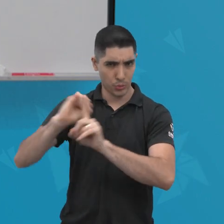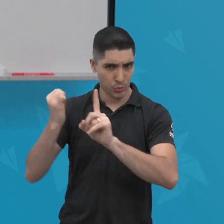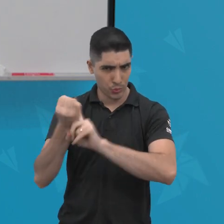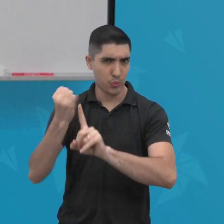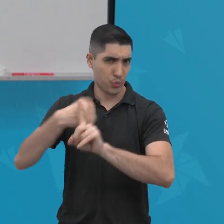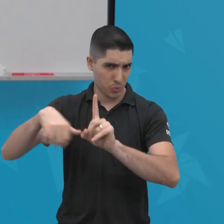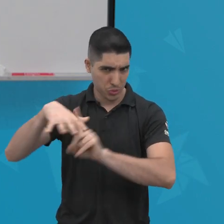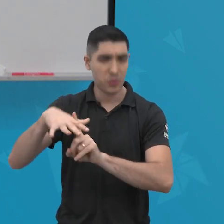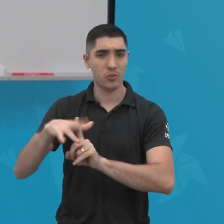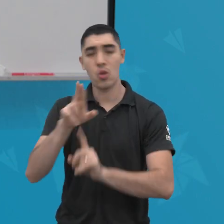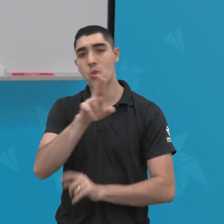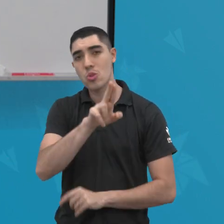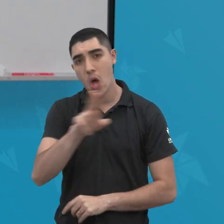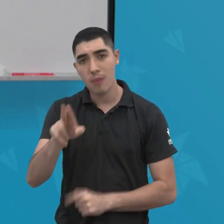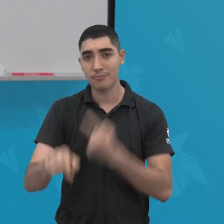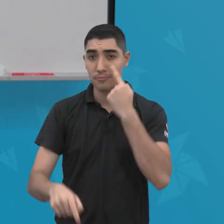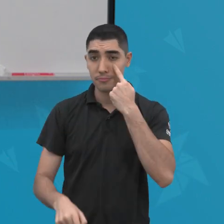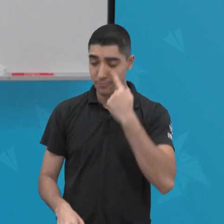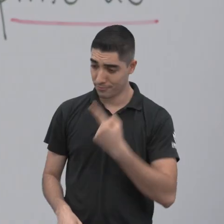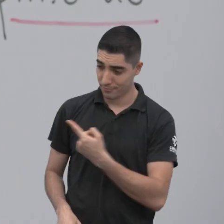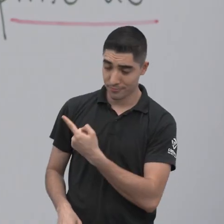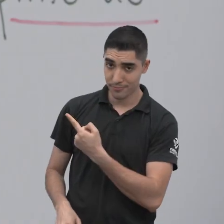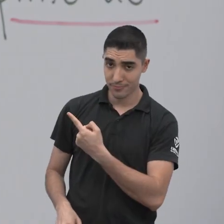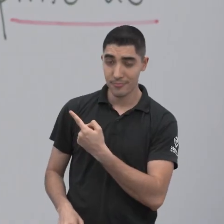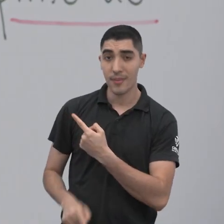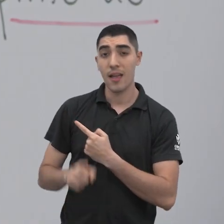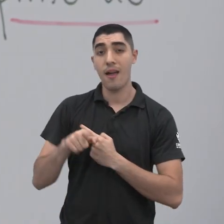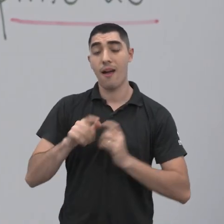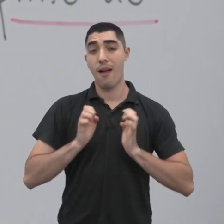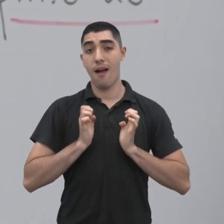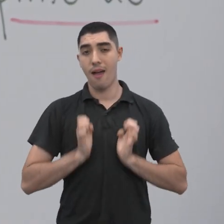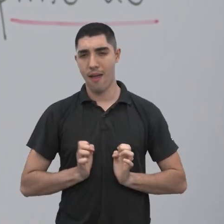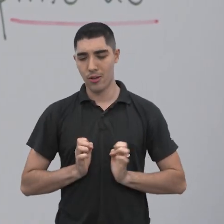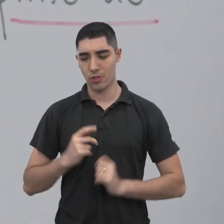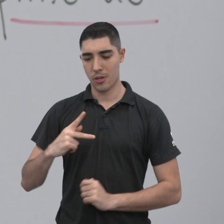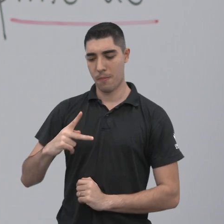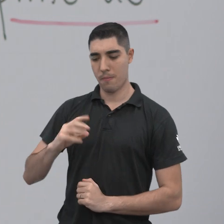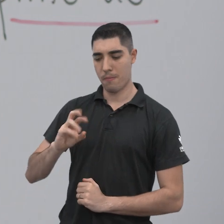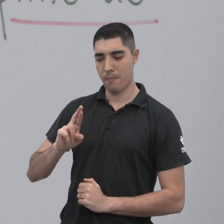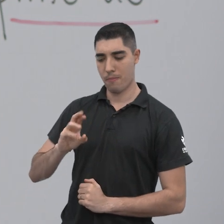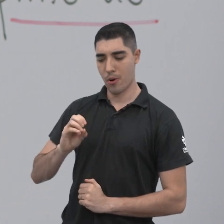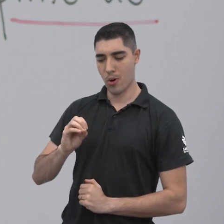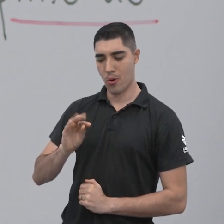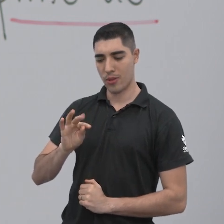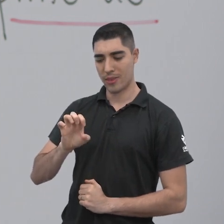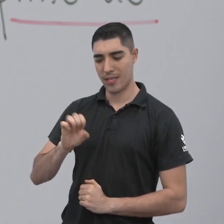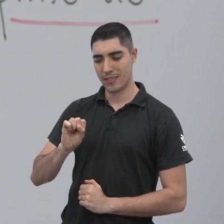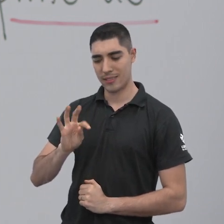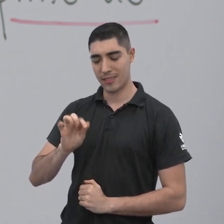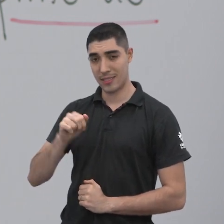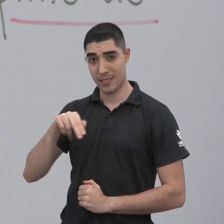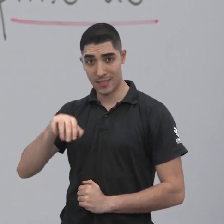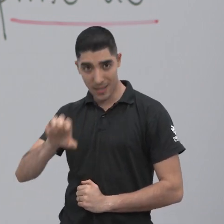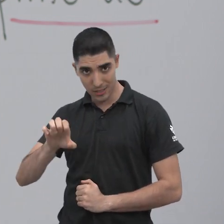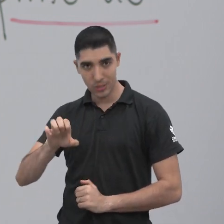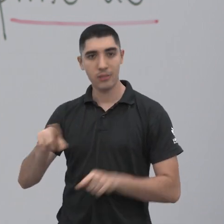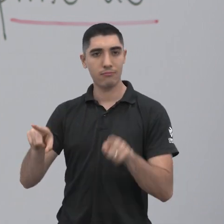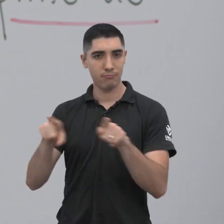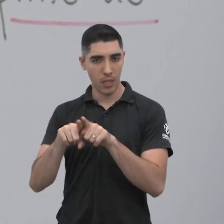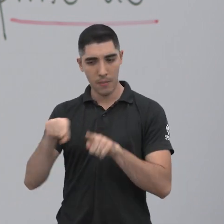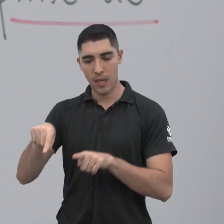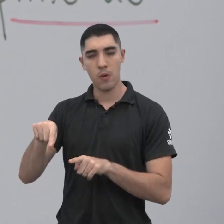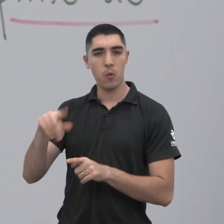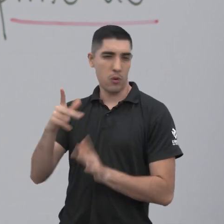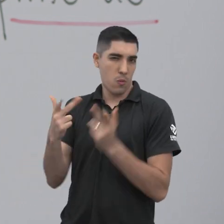clássico até os dias de hoje, chamado A Ética Protestante e o Espírito do Capitalismo, do sociólogo